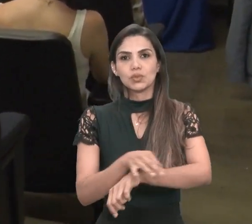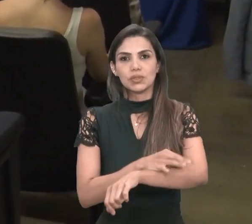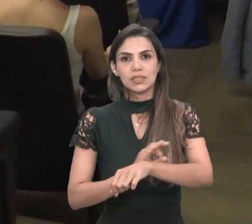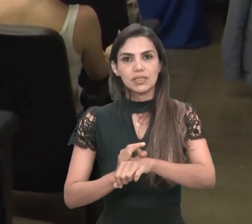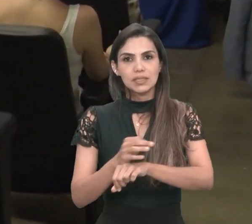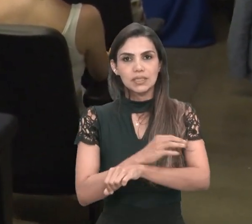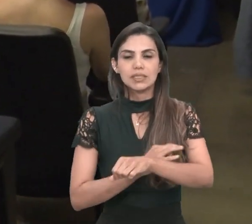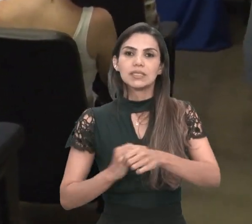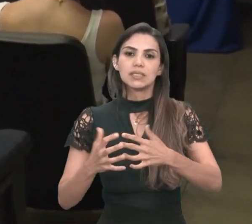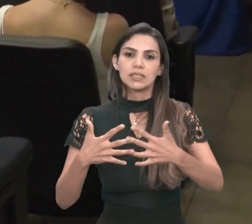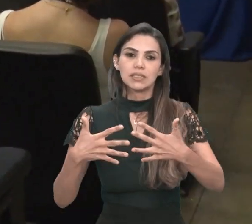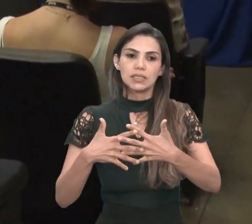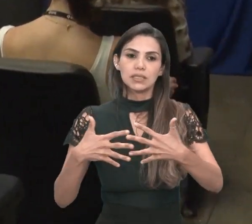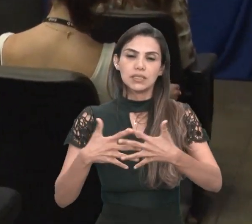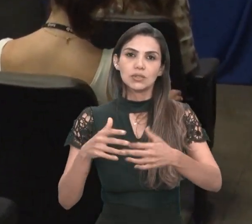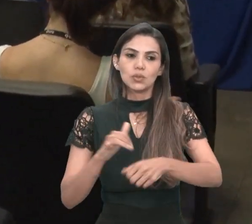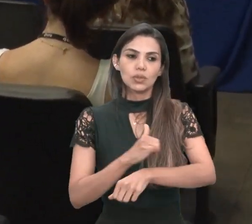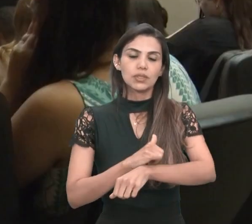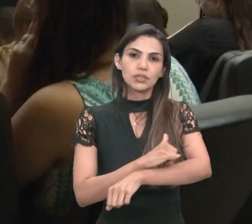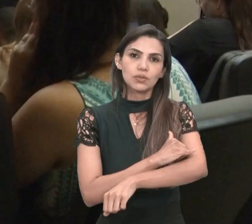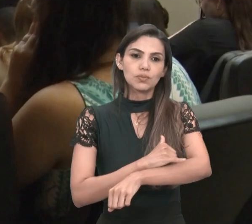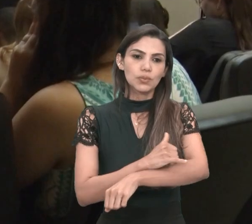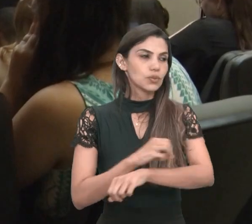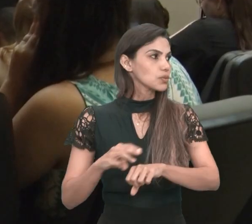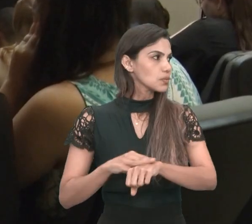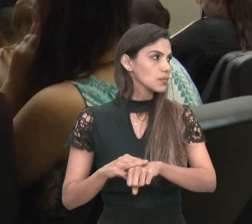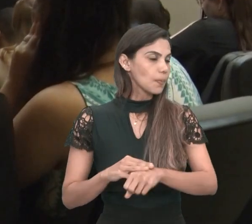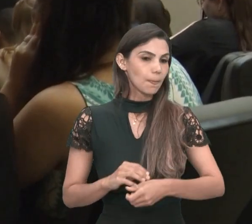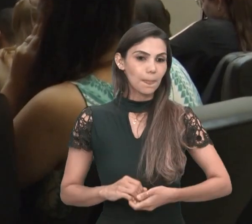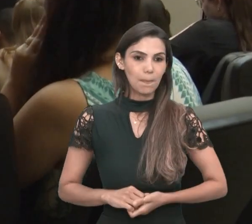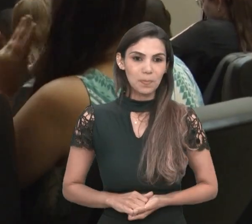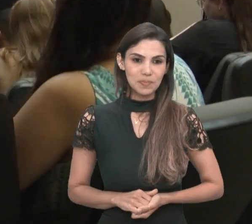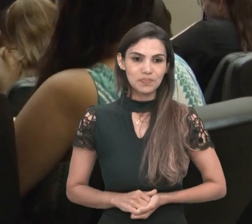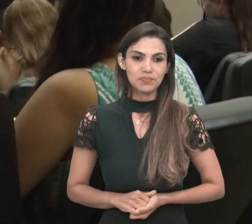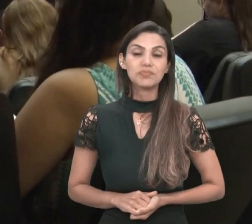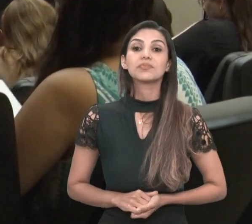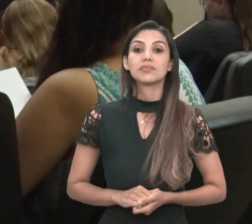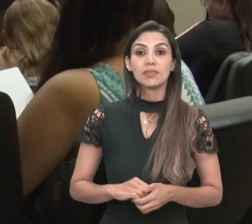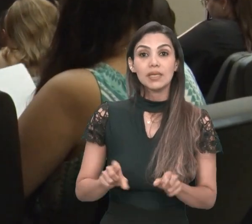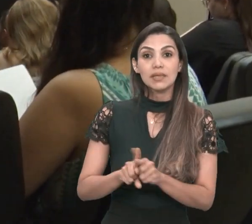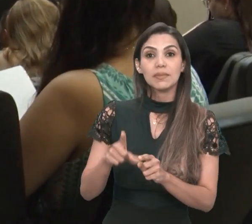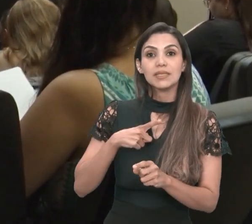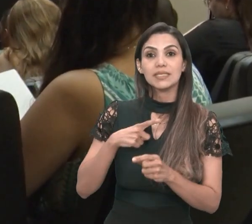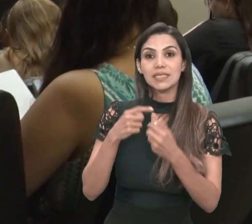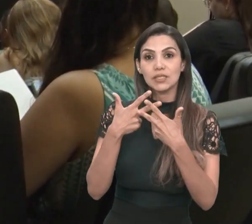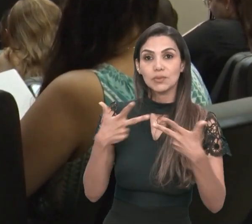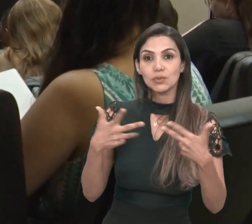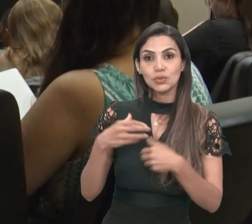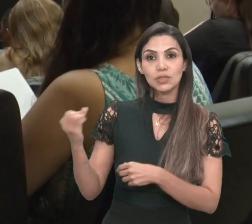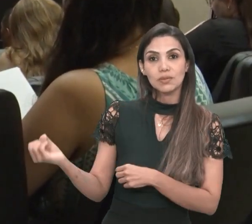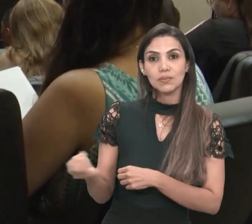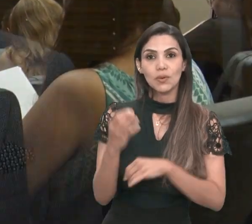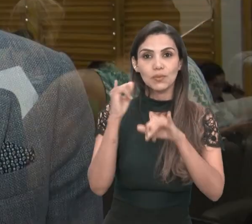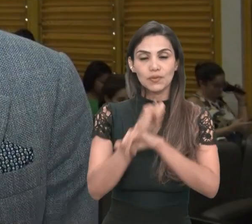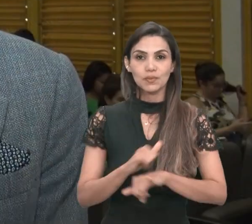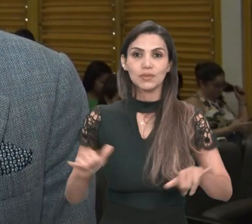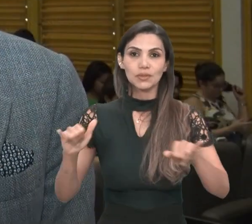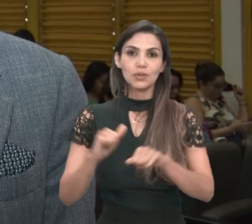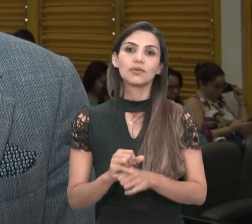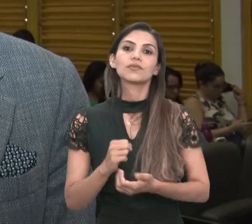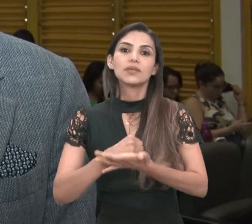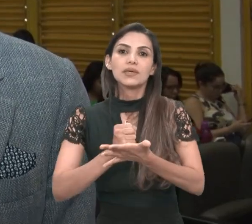gordura comum em gordura marrom. E a outra boa notícia, os novos